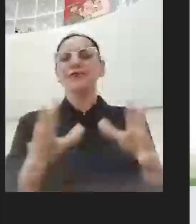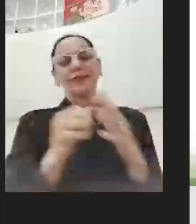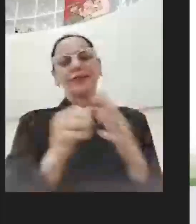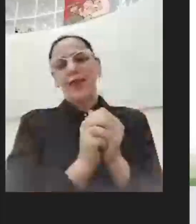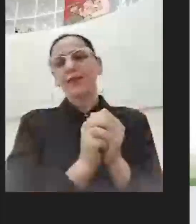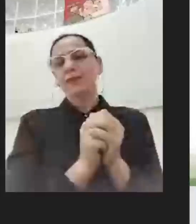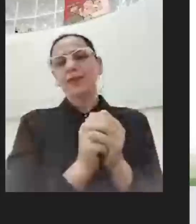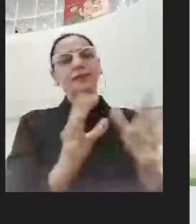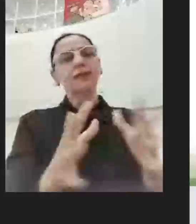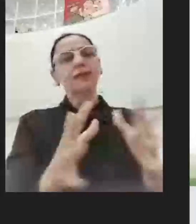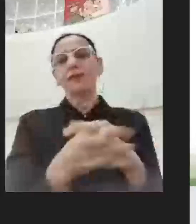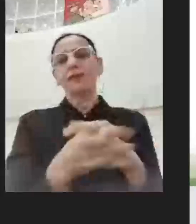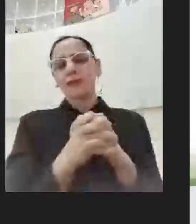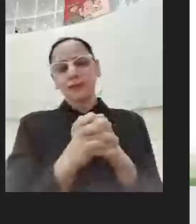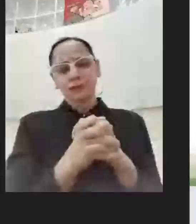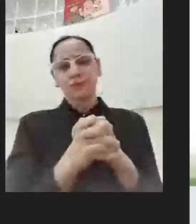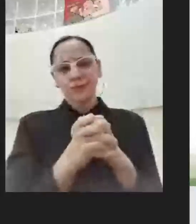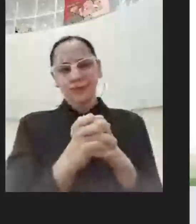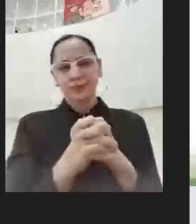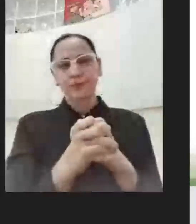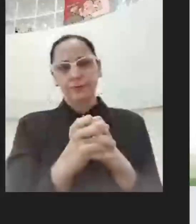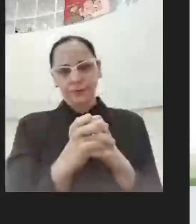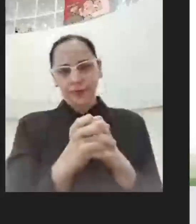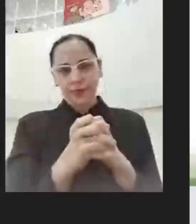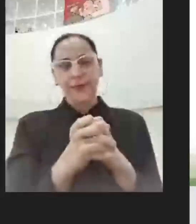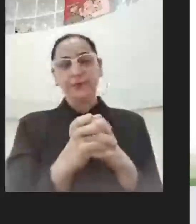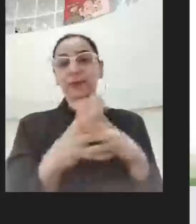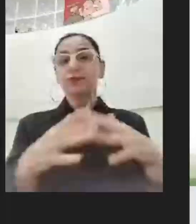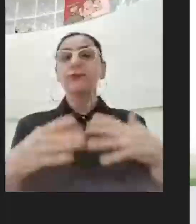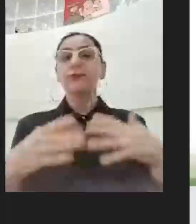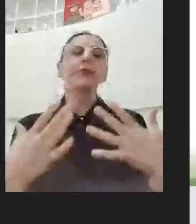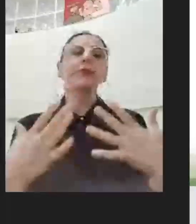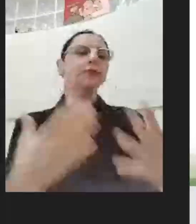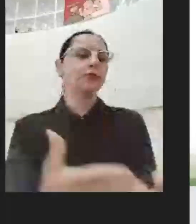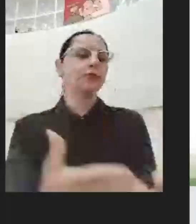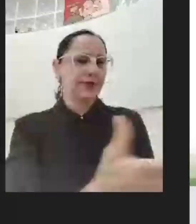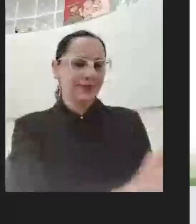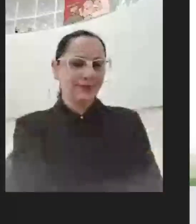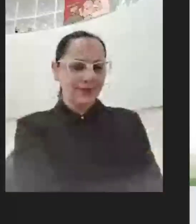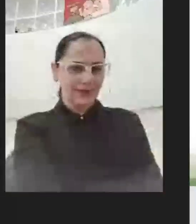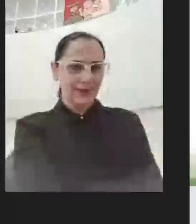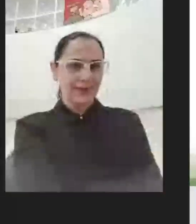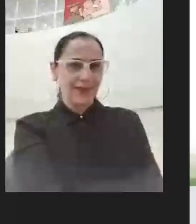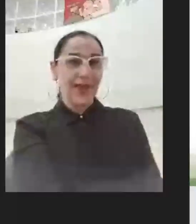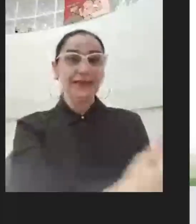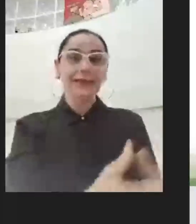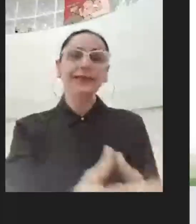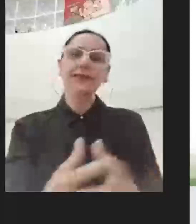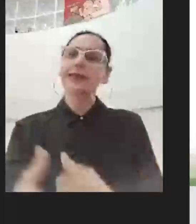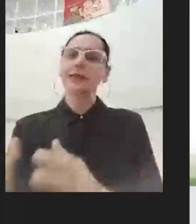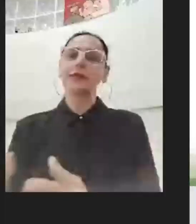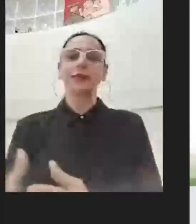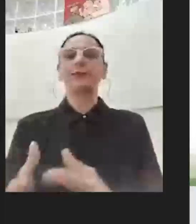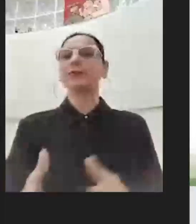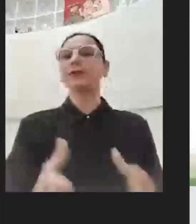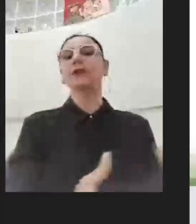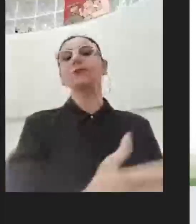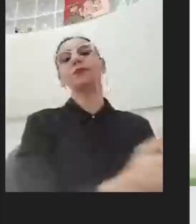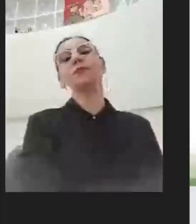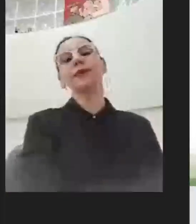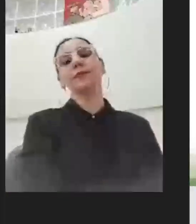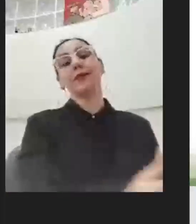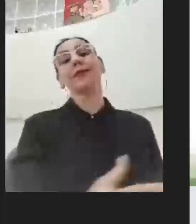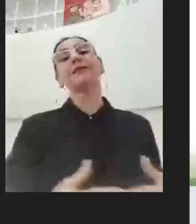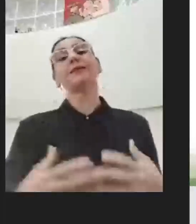paciente. O leite materno é 6 vezes exclusivo, mas não é para toda mãe. Ainda tem que